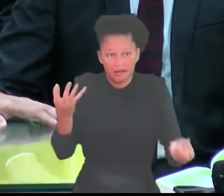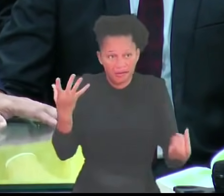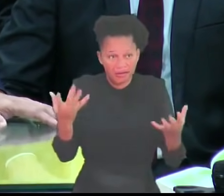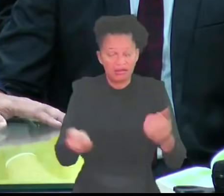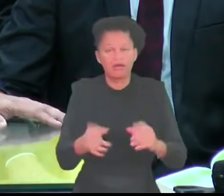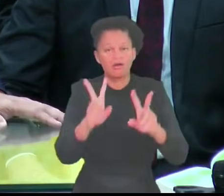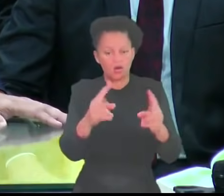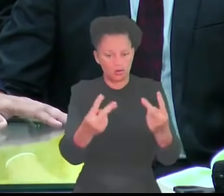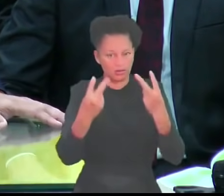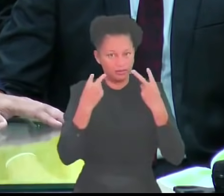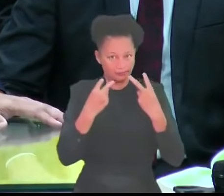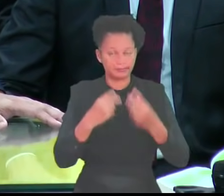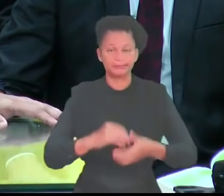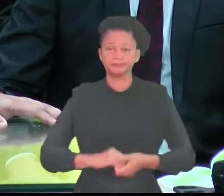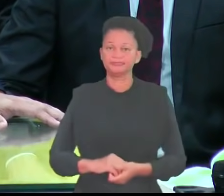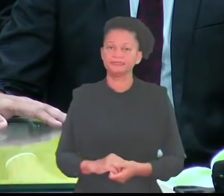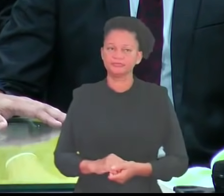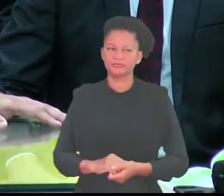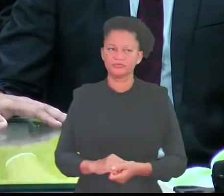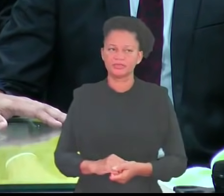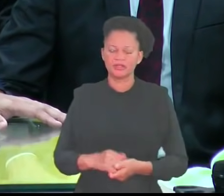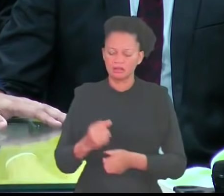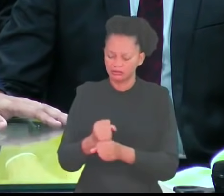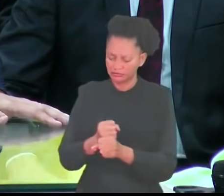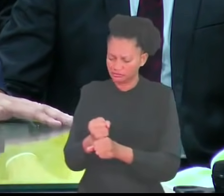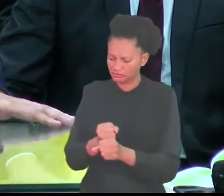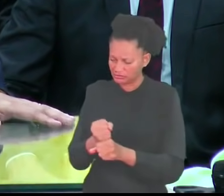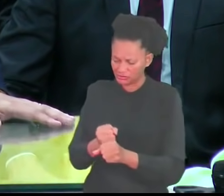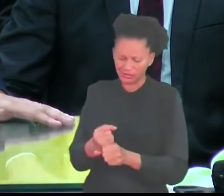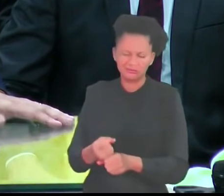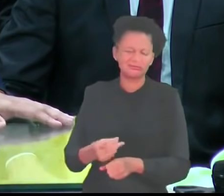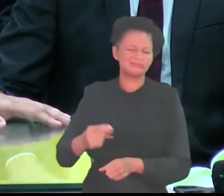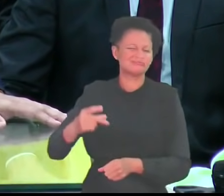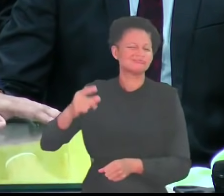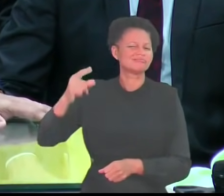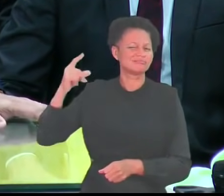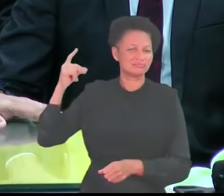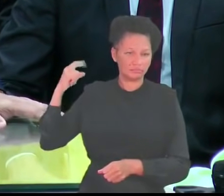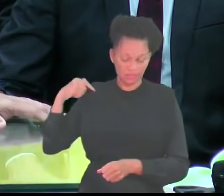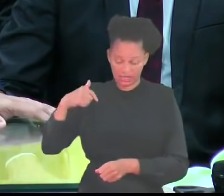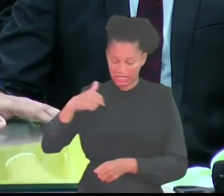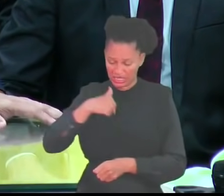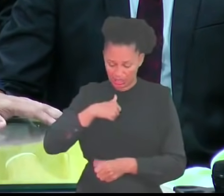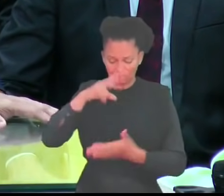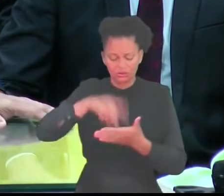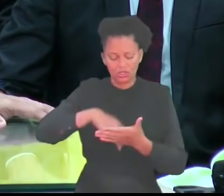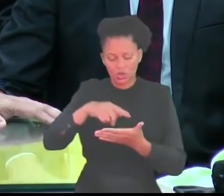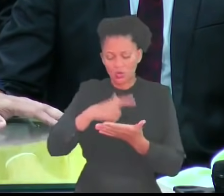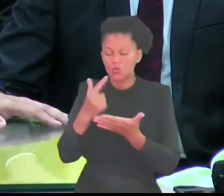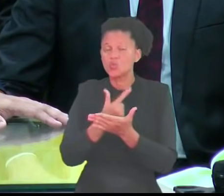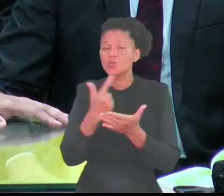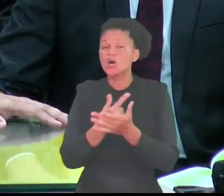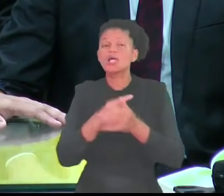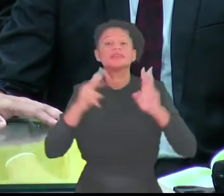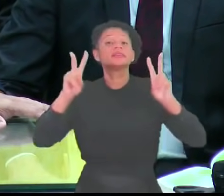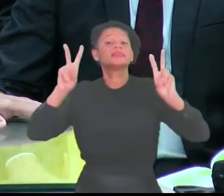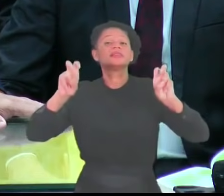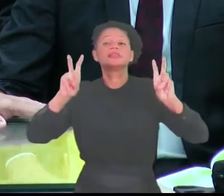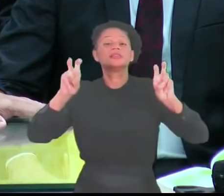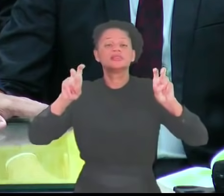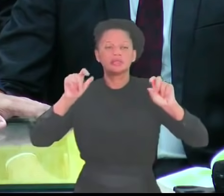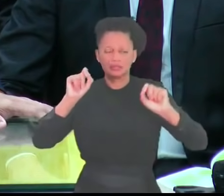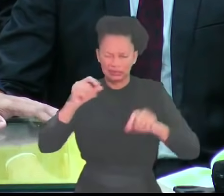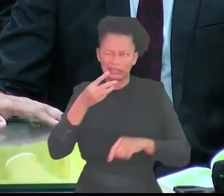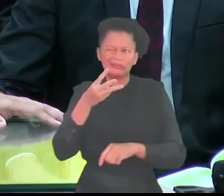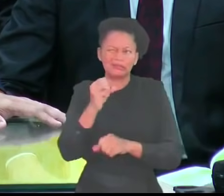Olha para cá. Faz muitos anos que eu li um livro que dizia assim, o título do livro tem uns